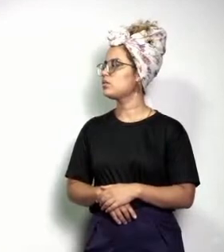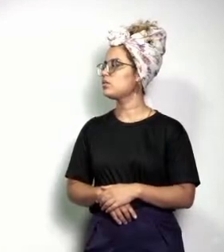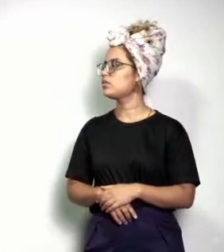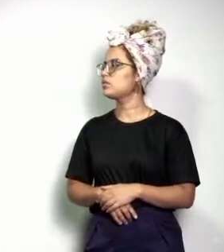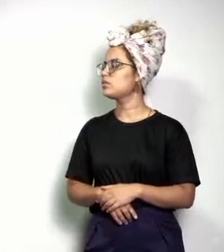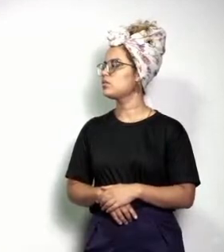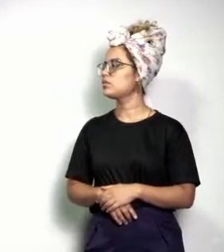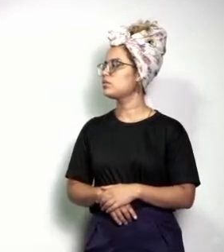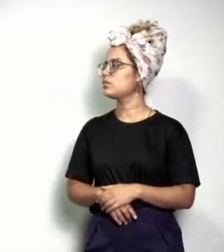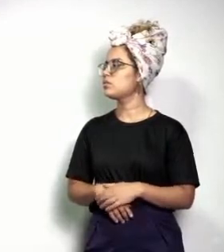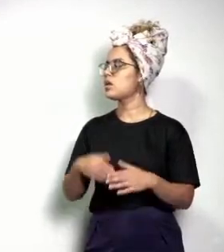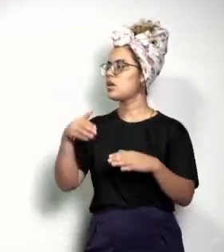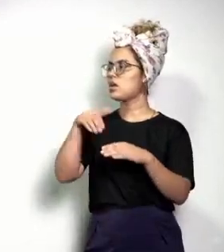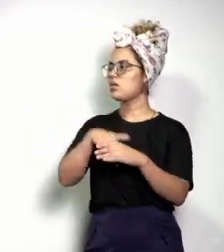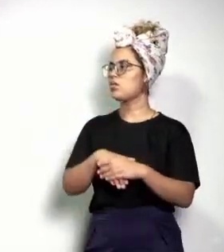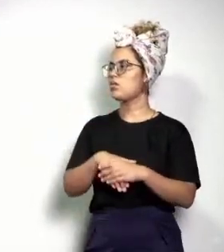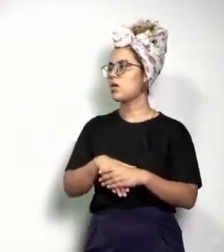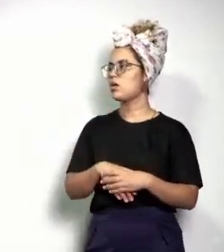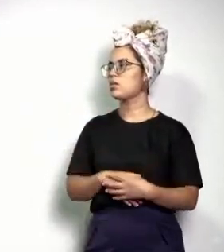E guarda.